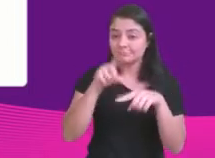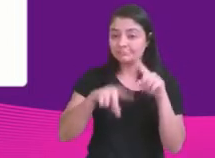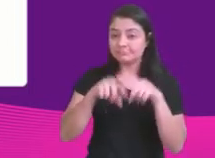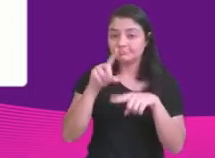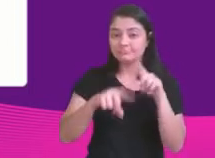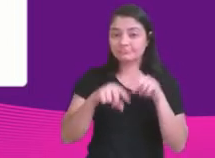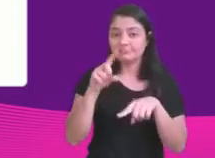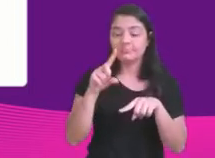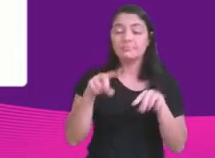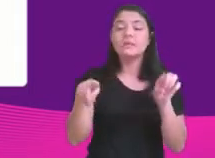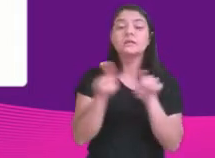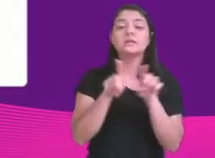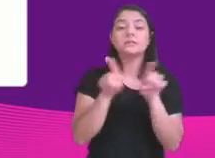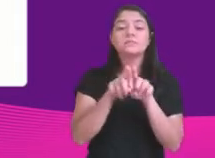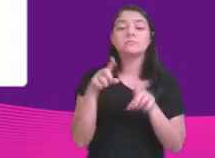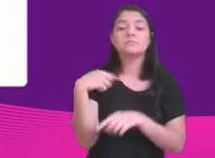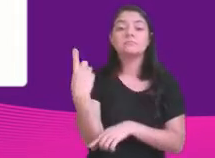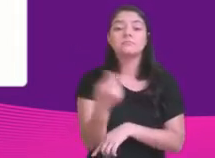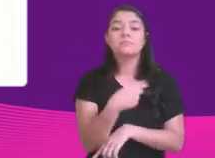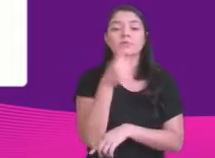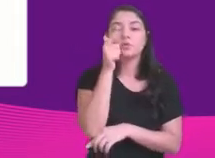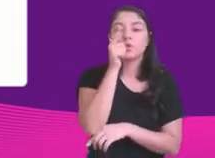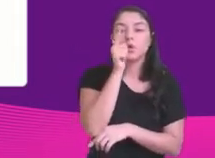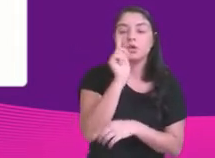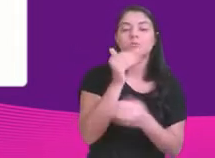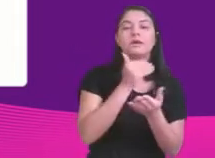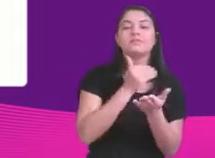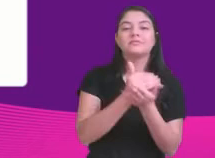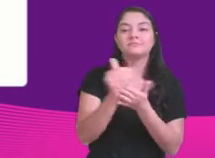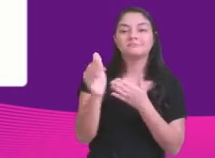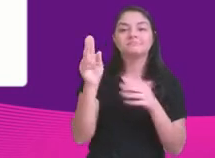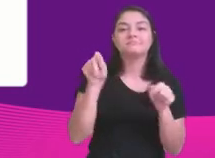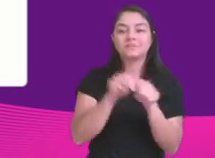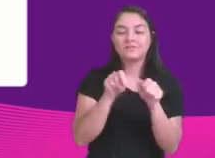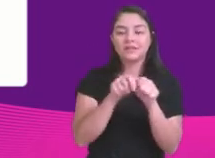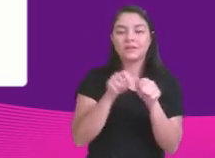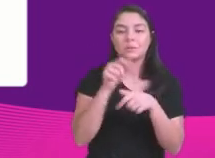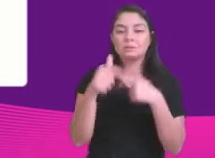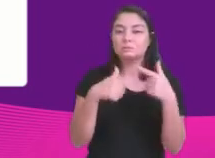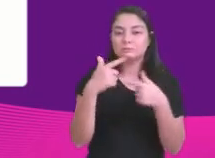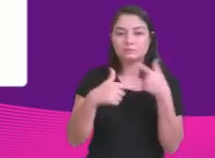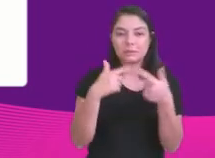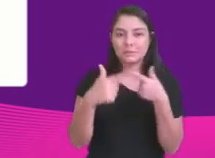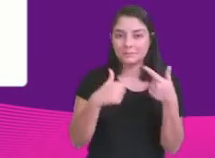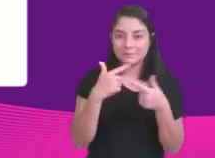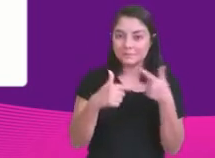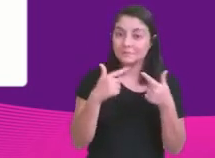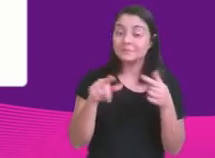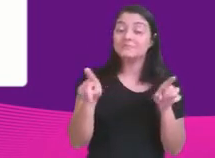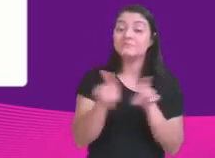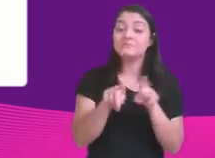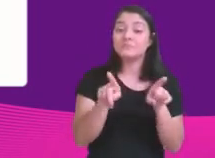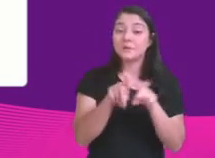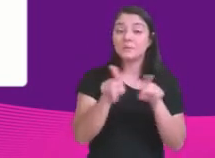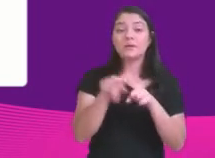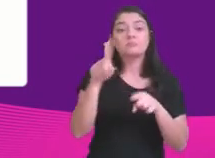a gente prossegue a nossa dissecção. Particularmente, nós desenvolvemos uma técnica um pouquinho diferente para